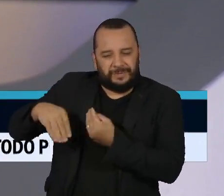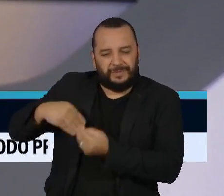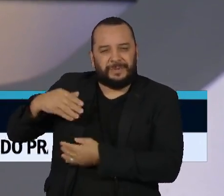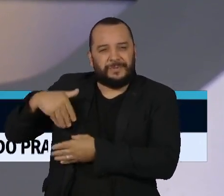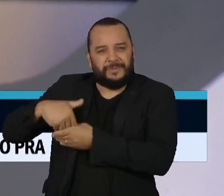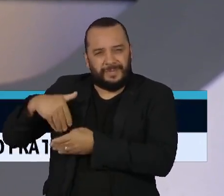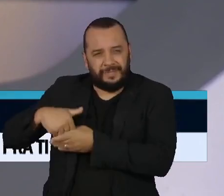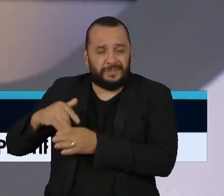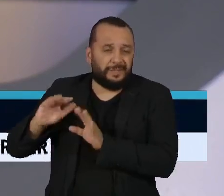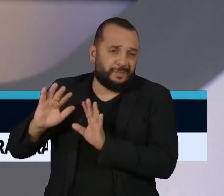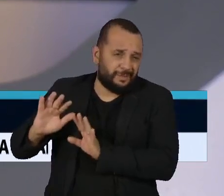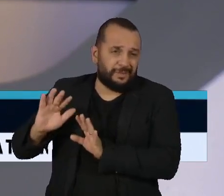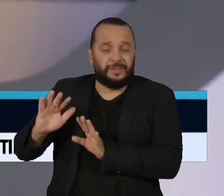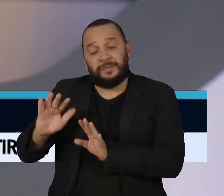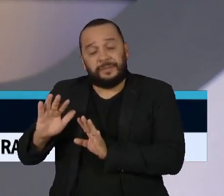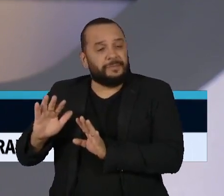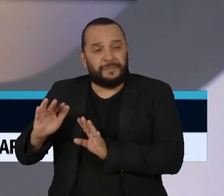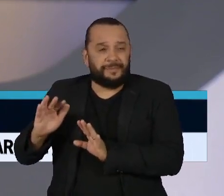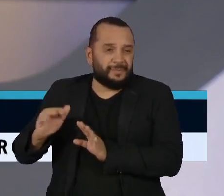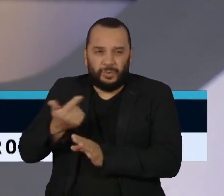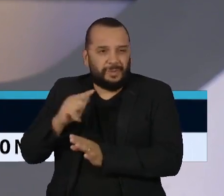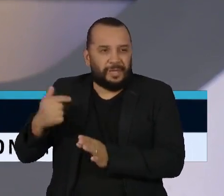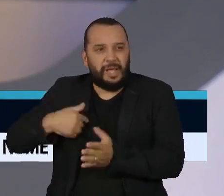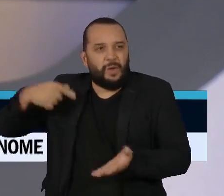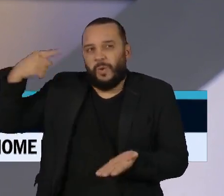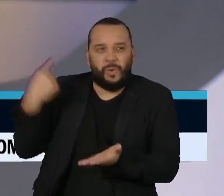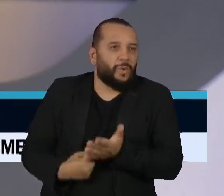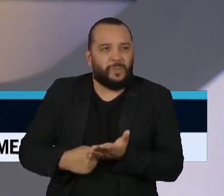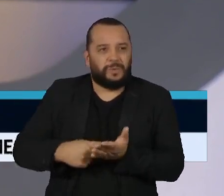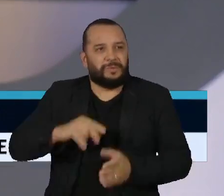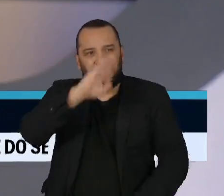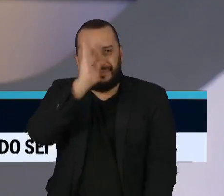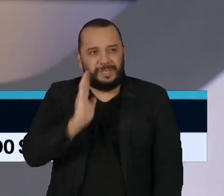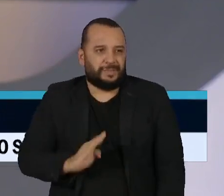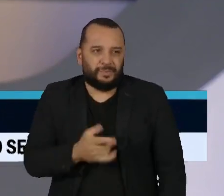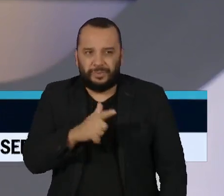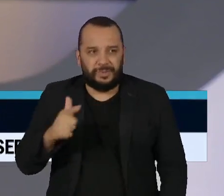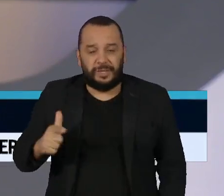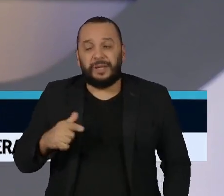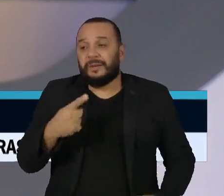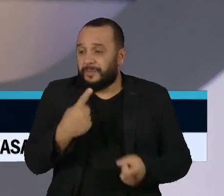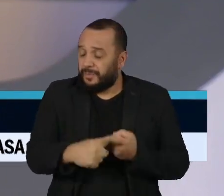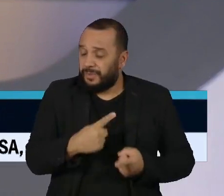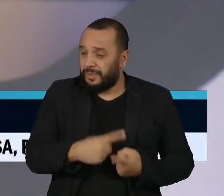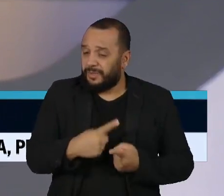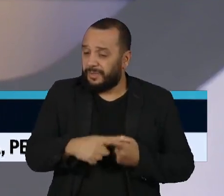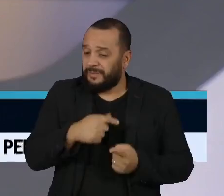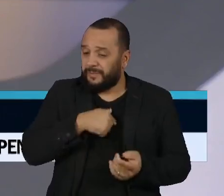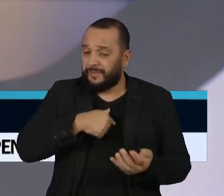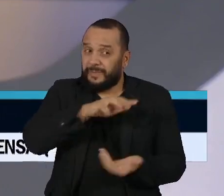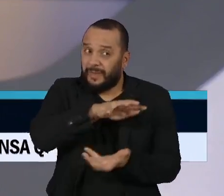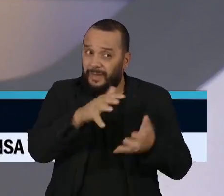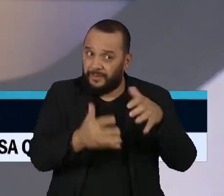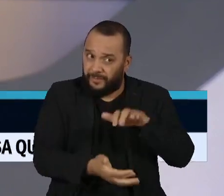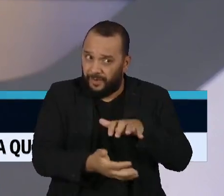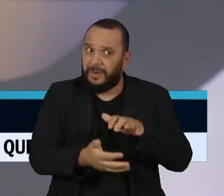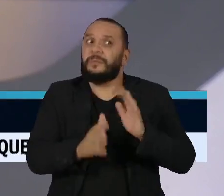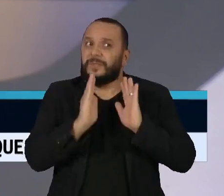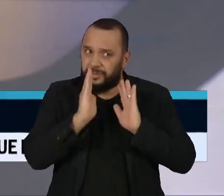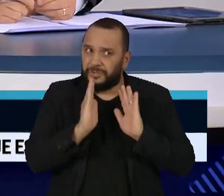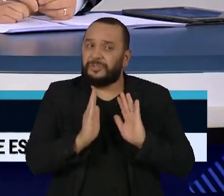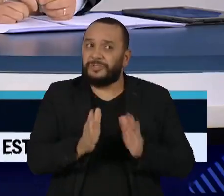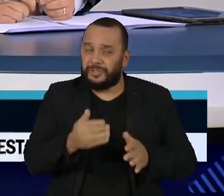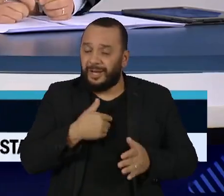de uma agenda mais ampla. Eu acho que o isolamento dele foi isso, ele não entendeu que essa reforma ela já vinha com maioria no